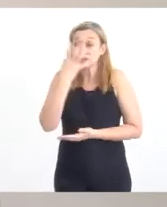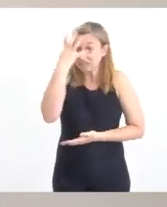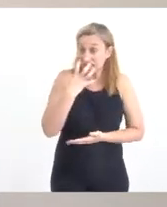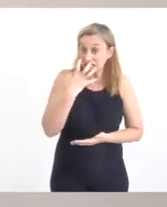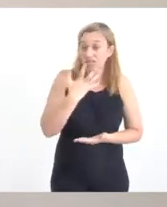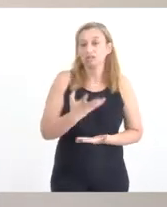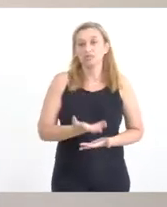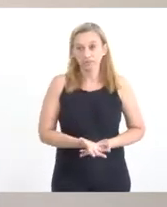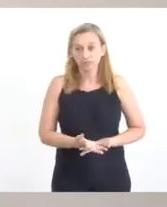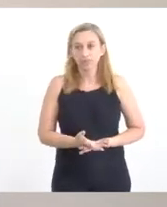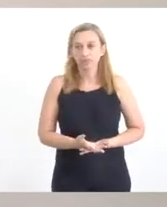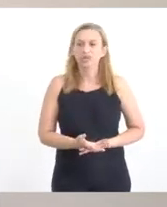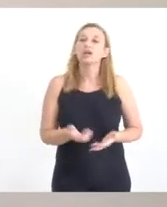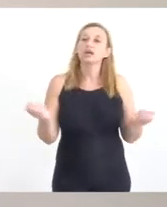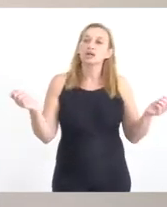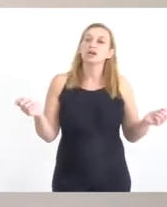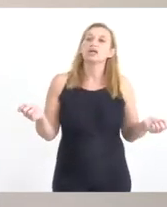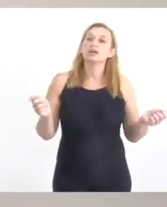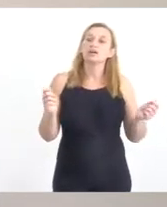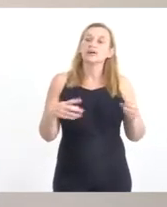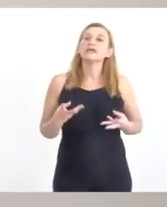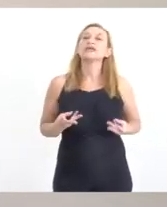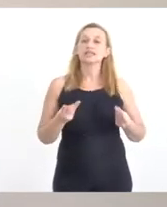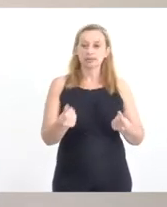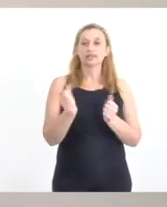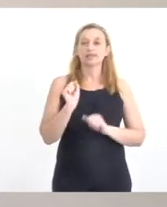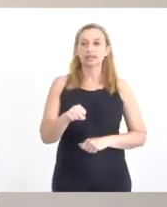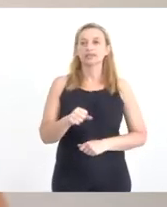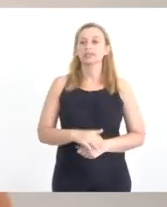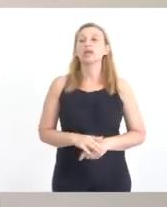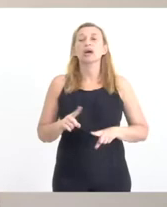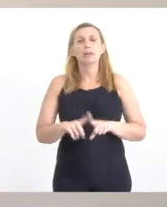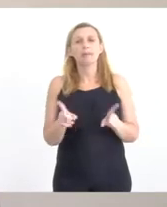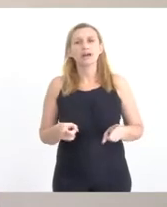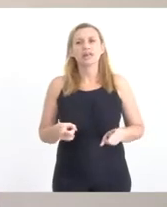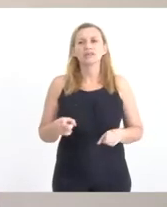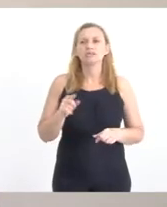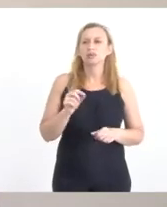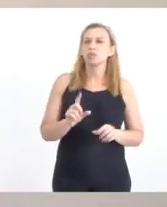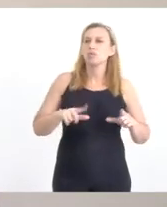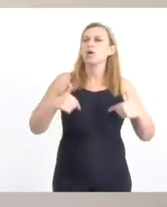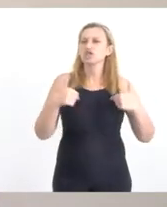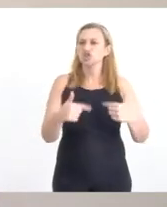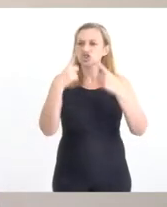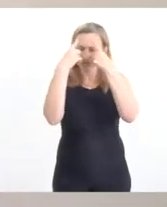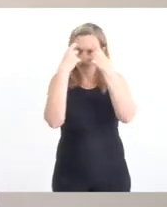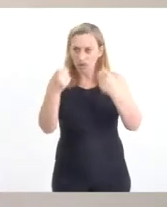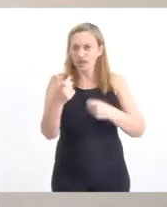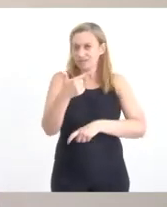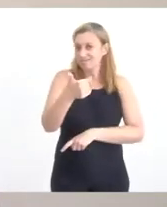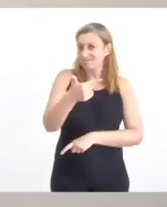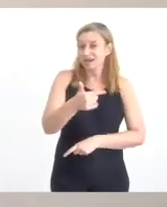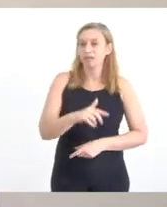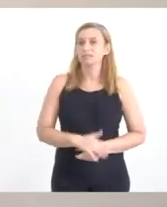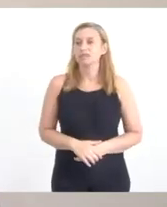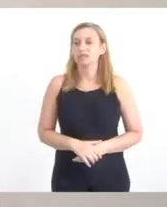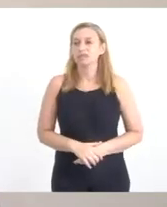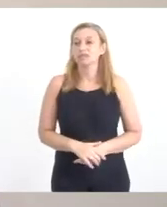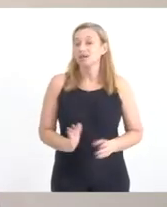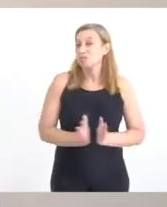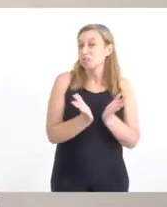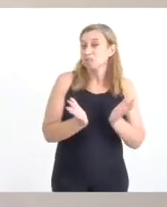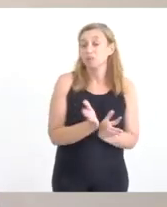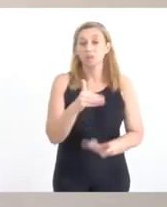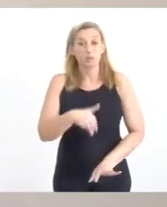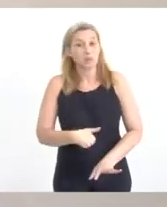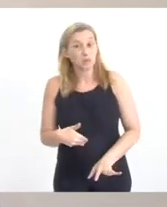são Dados que são capazes de sensibilizar É mas você feitos da violência armada para a miséria